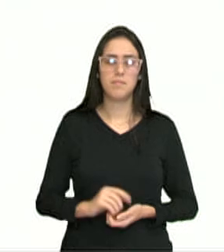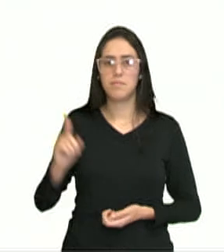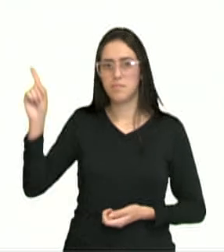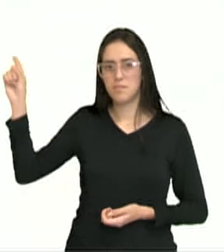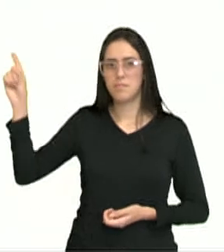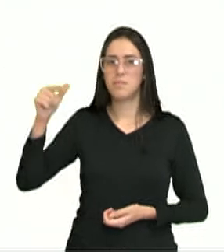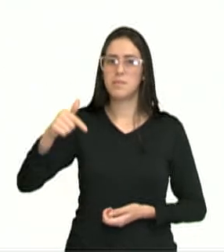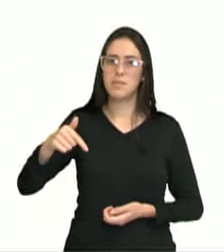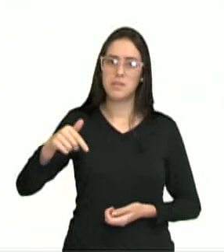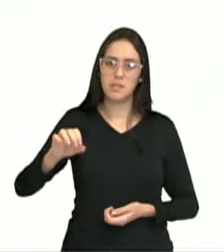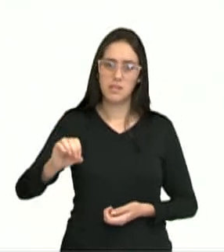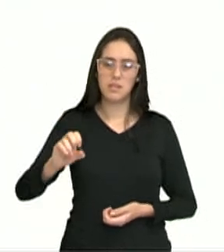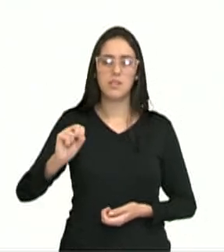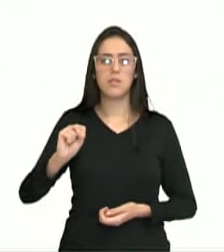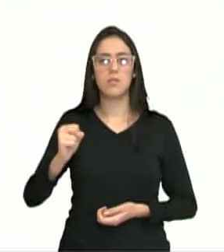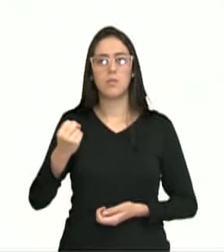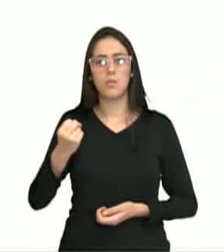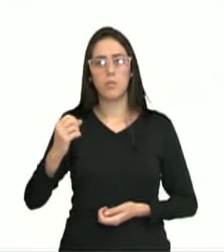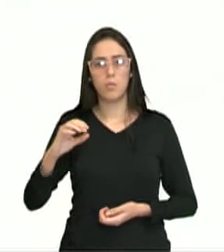70º,